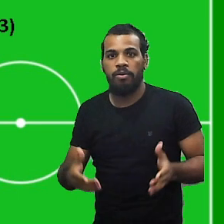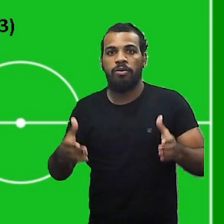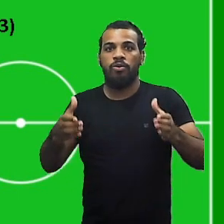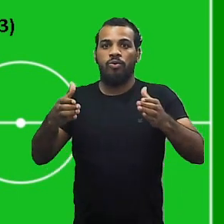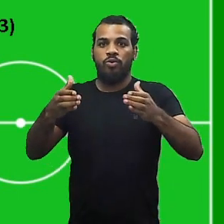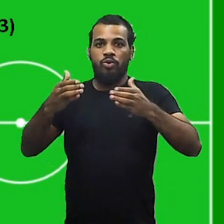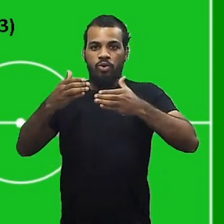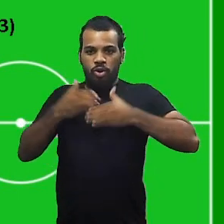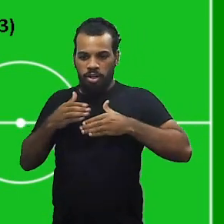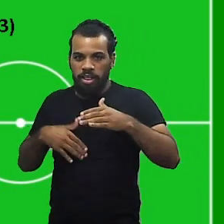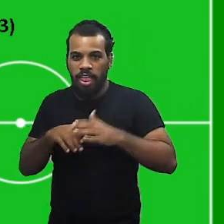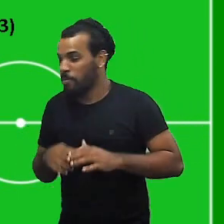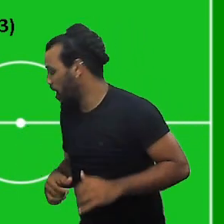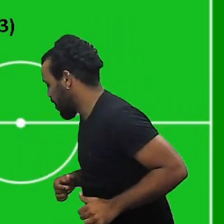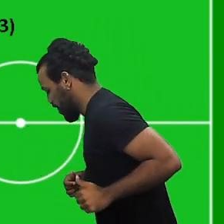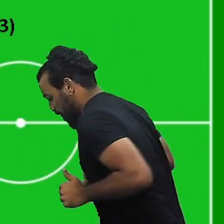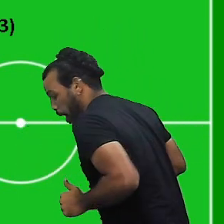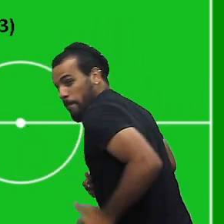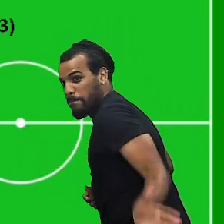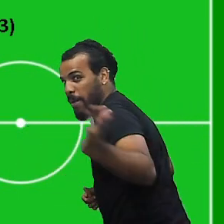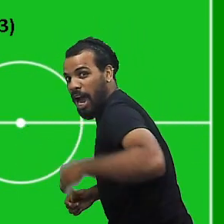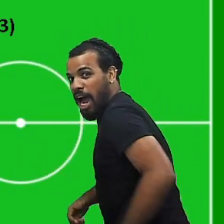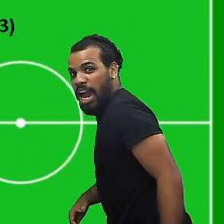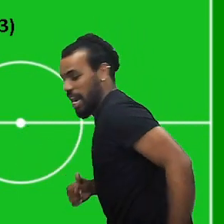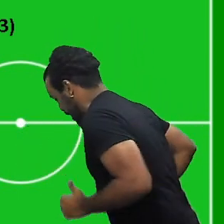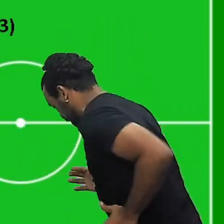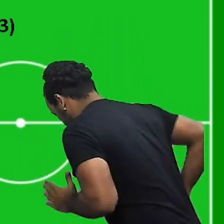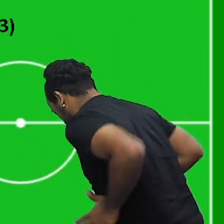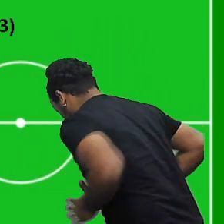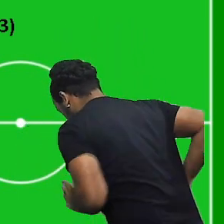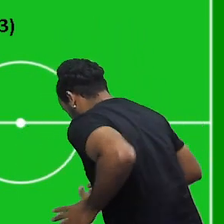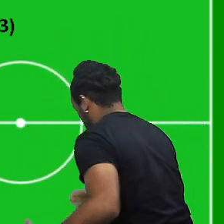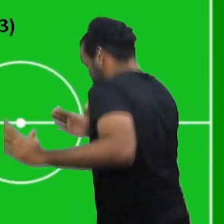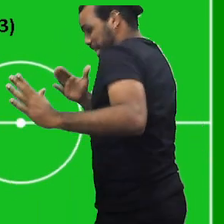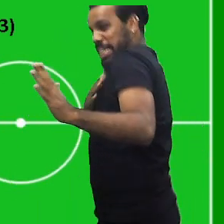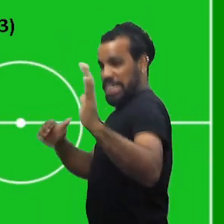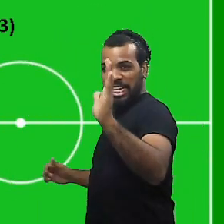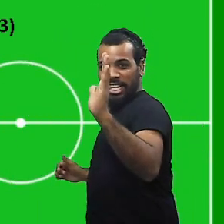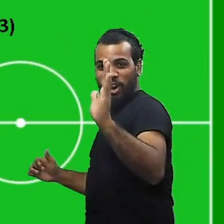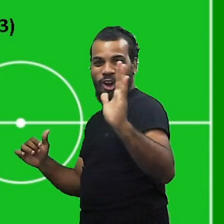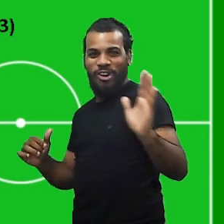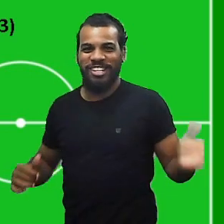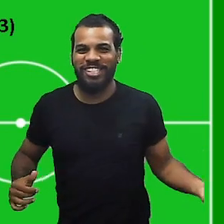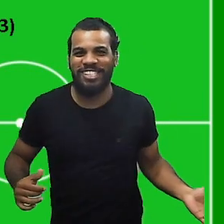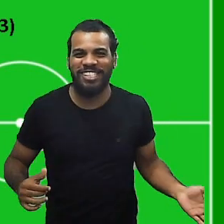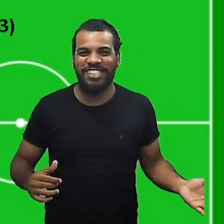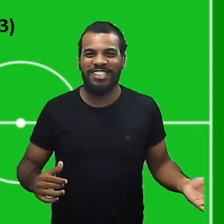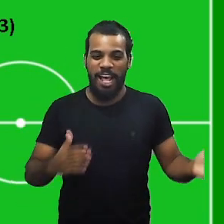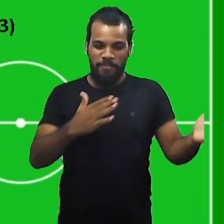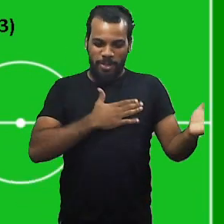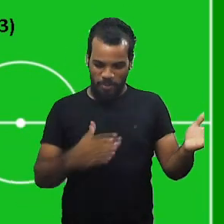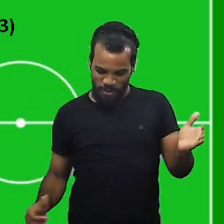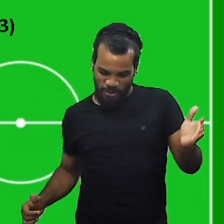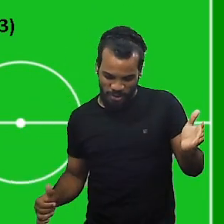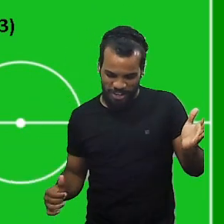vai fazer o gol. Vira aí, Danley. Vira aí, Danley. Correndo, bateu, gol.